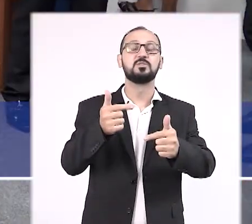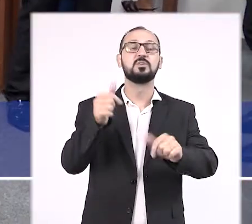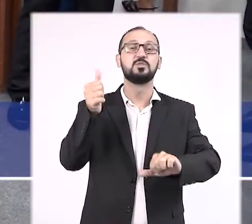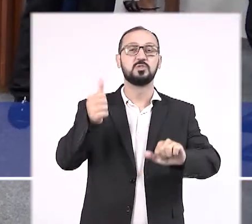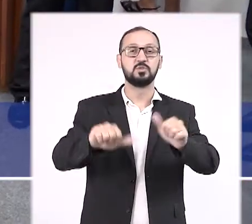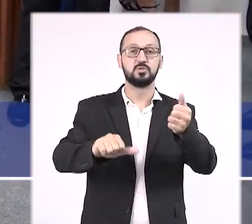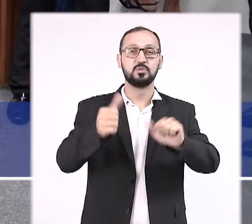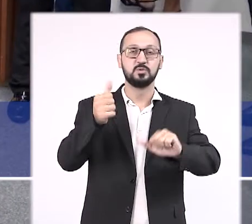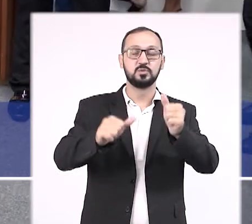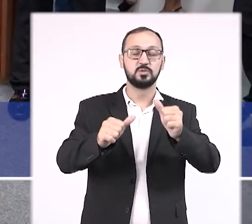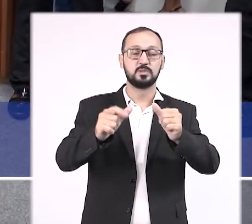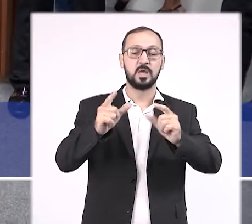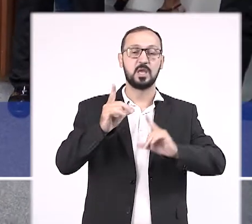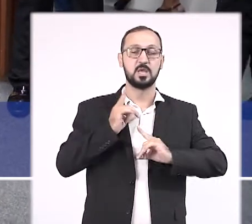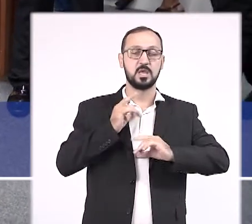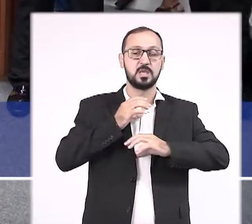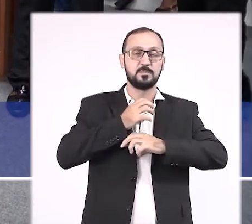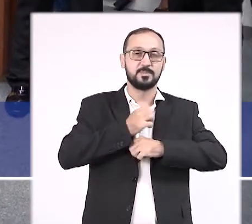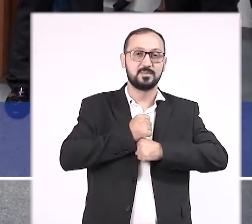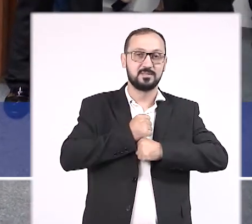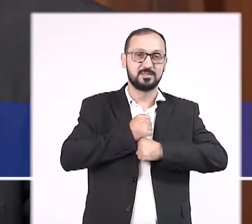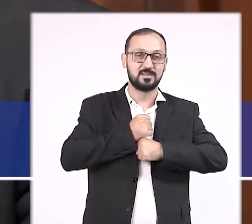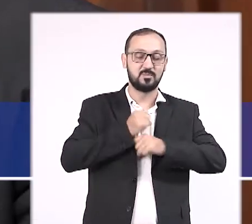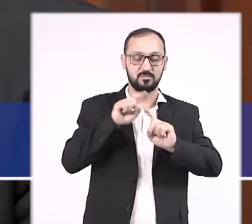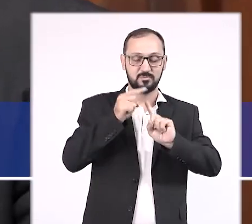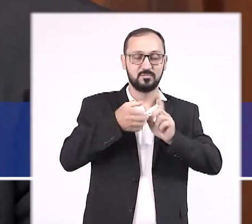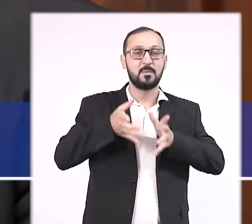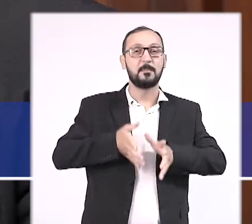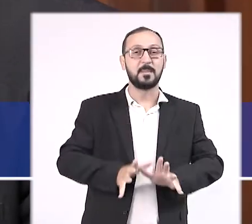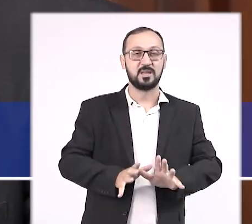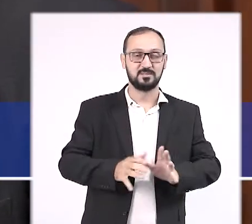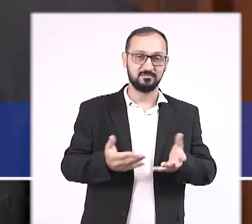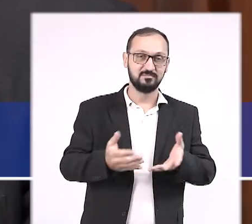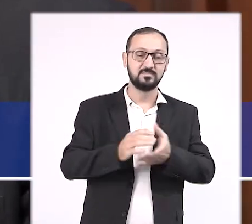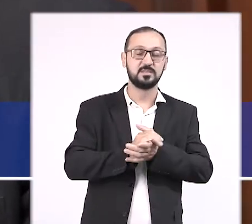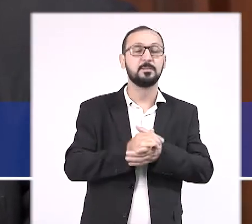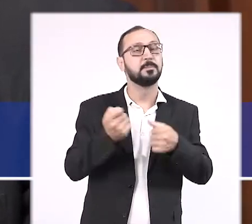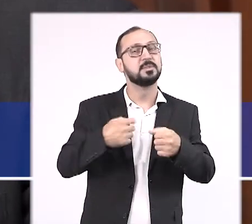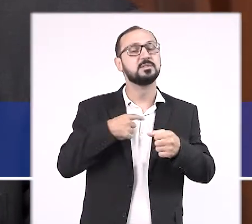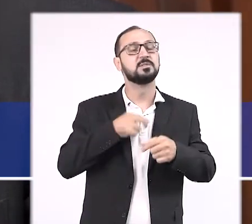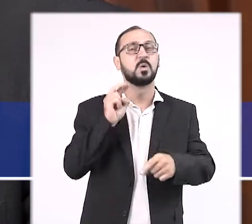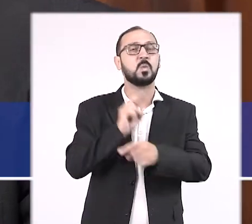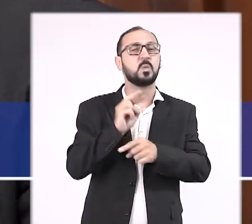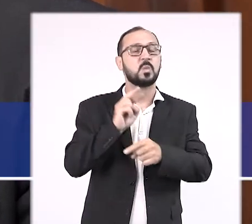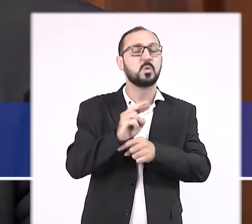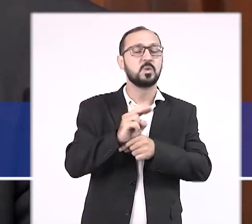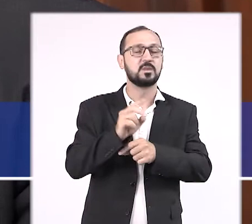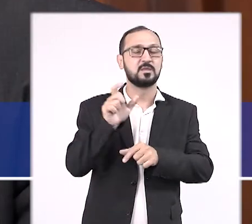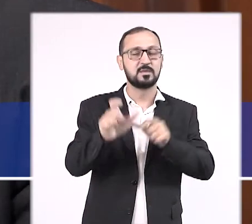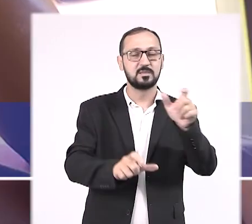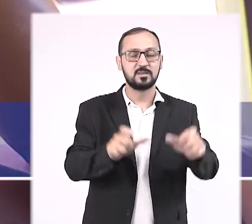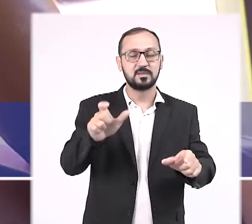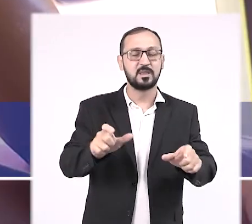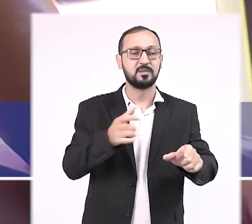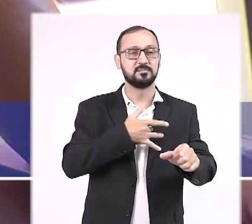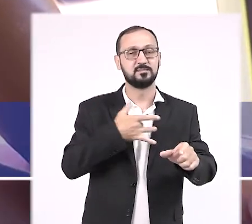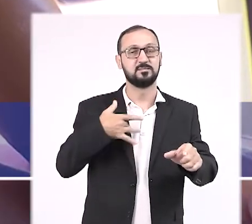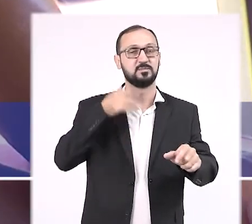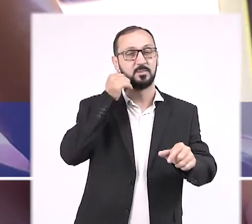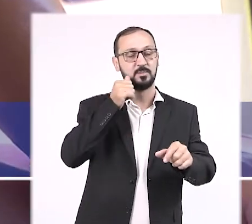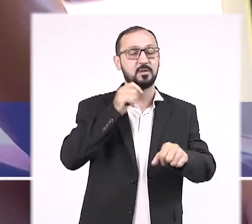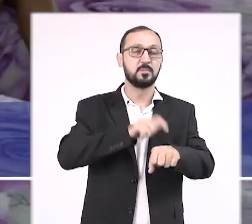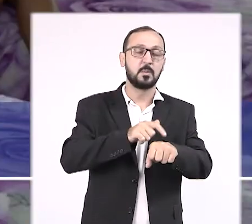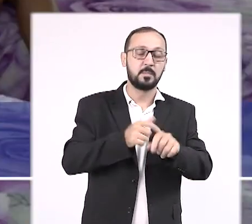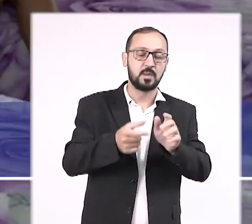diagnóstico e tratamento da depressão pós-parto. O parlamentar destacou que é preciso cuidar da saúde da mulher em todas